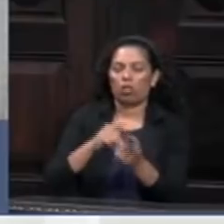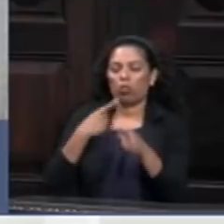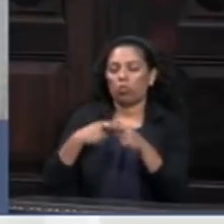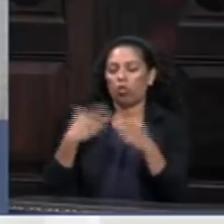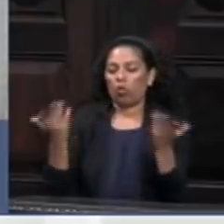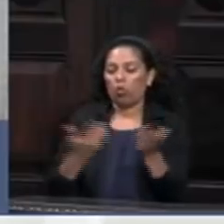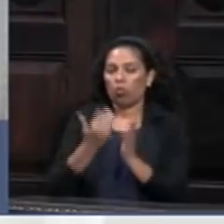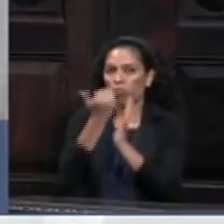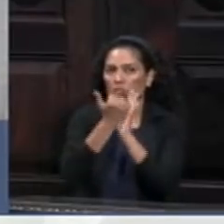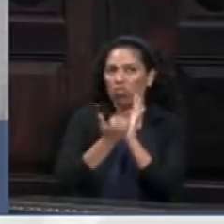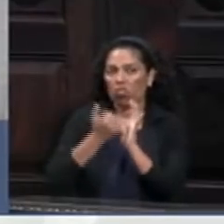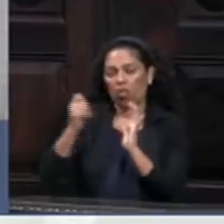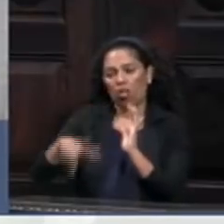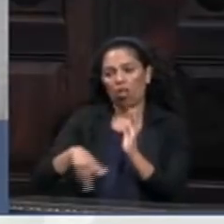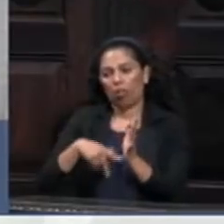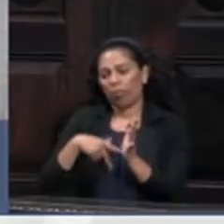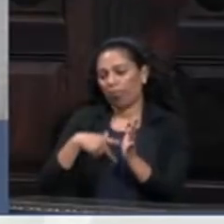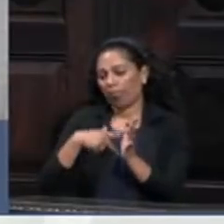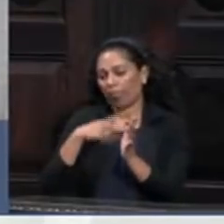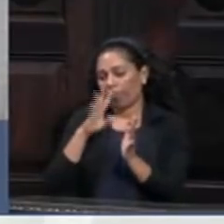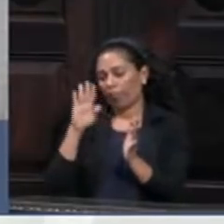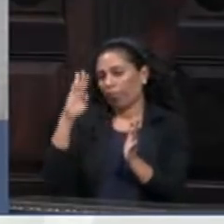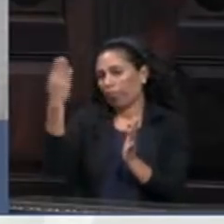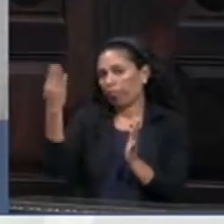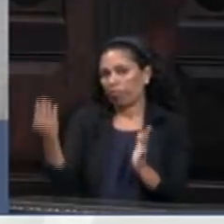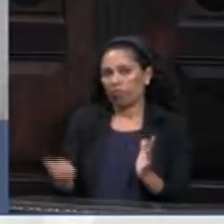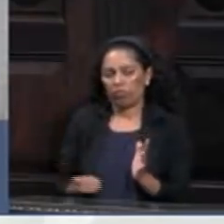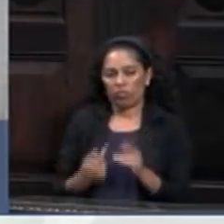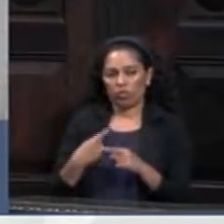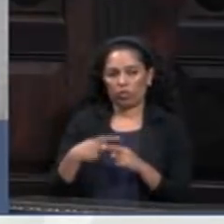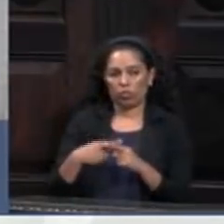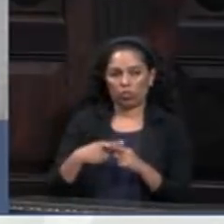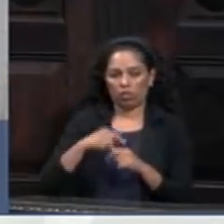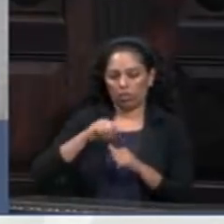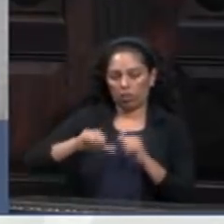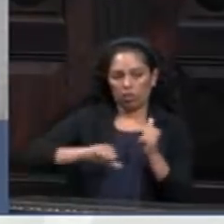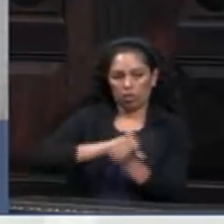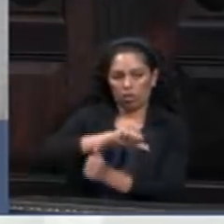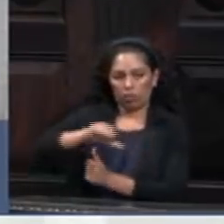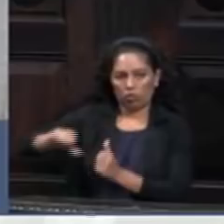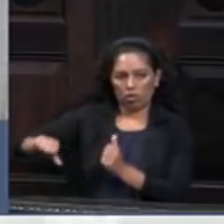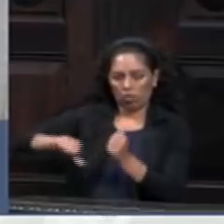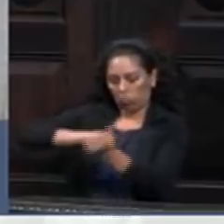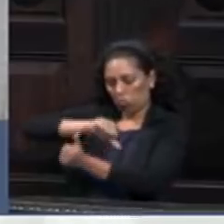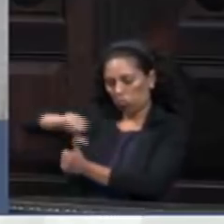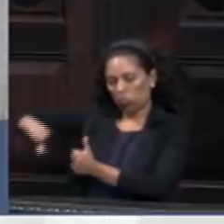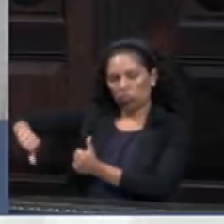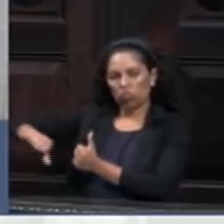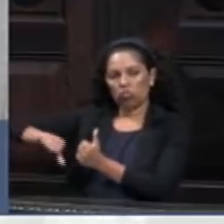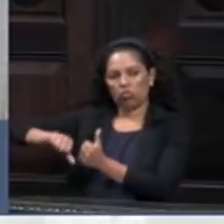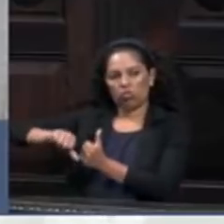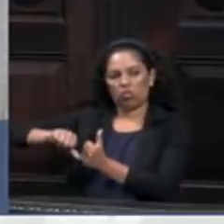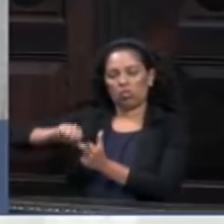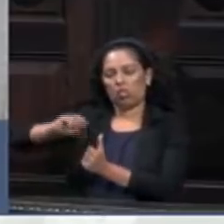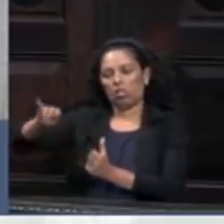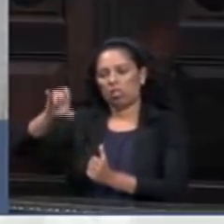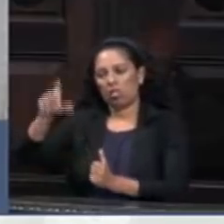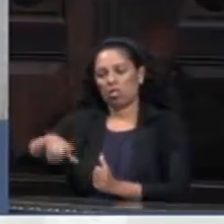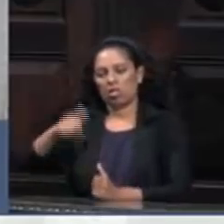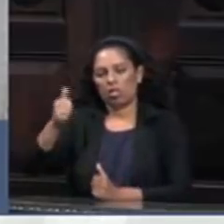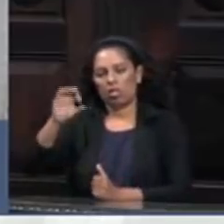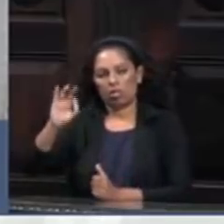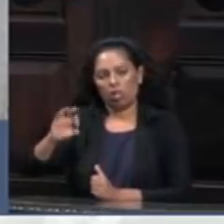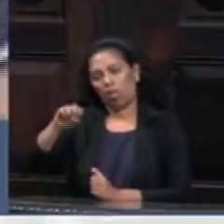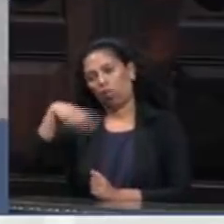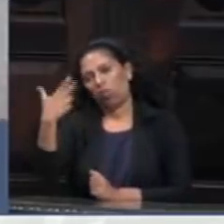ficção. Por quê? No remanejamento global, deputada Lucinha, seja 10%